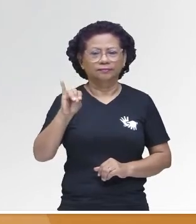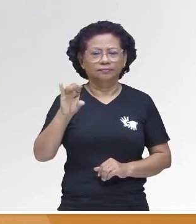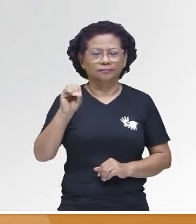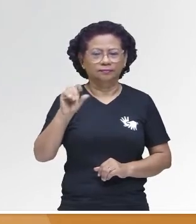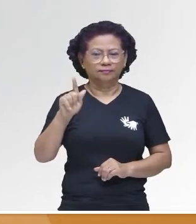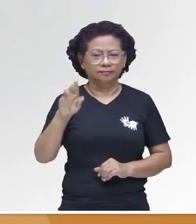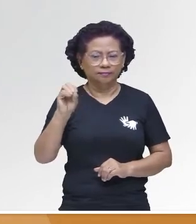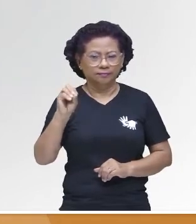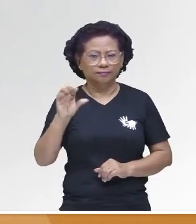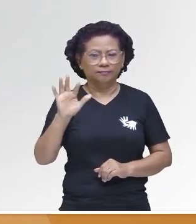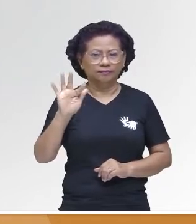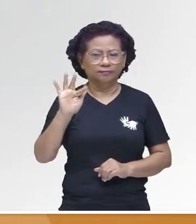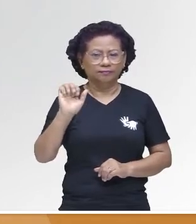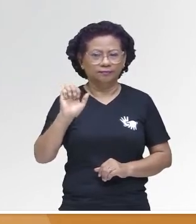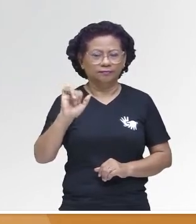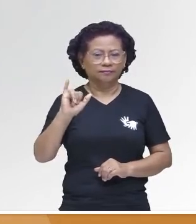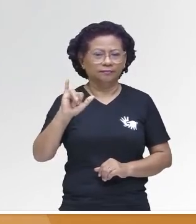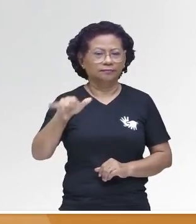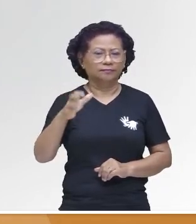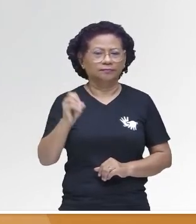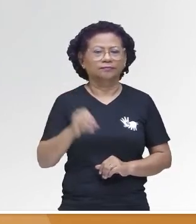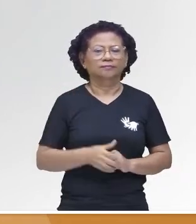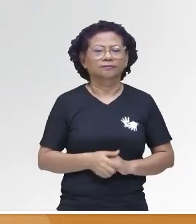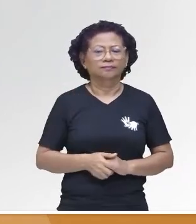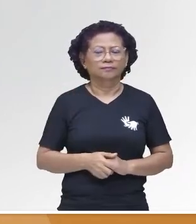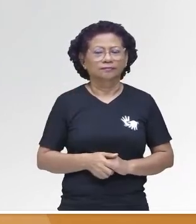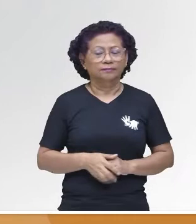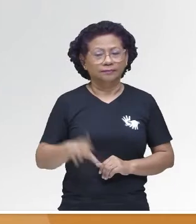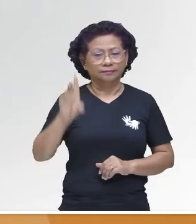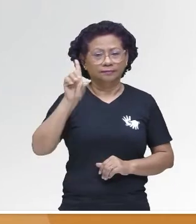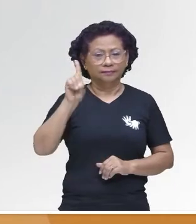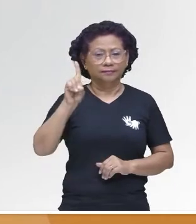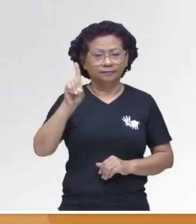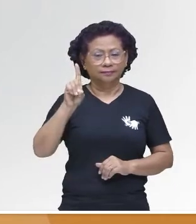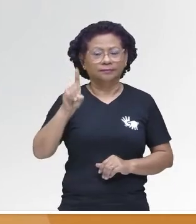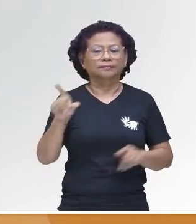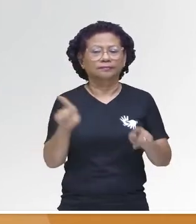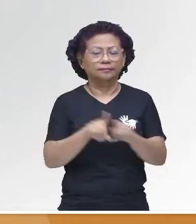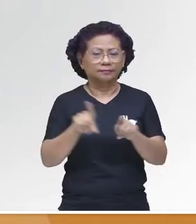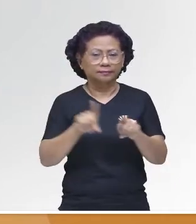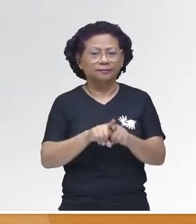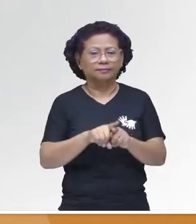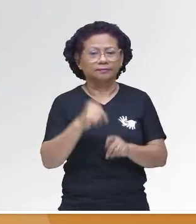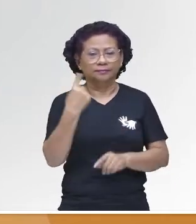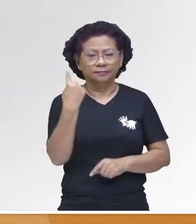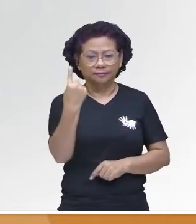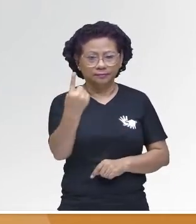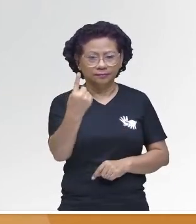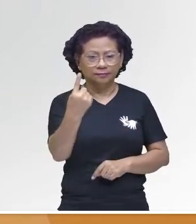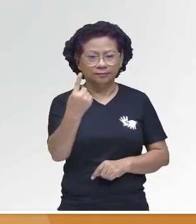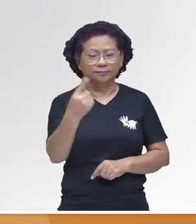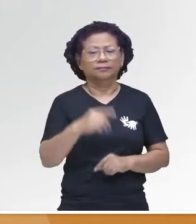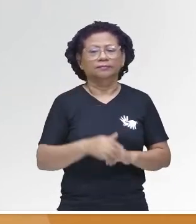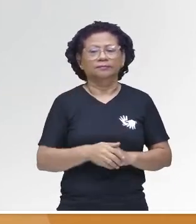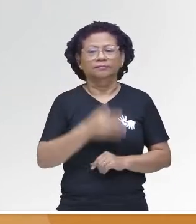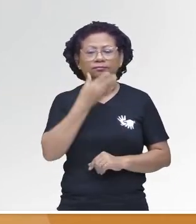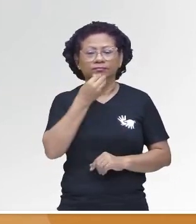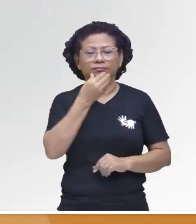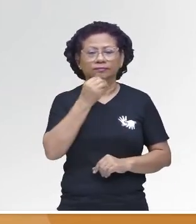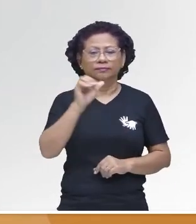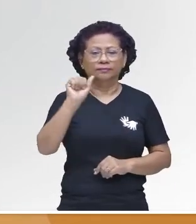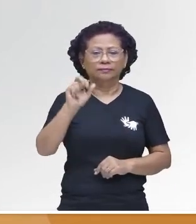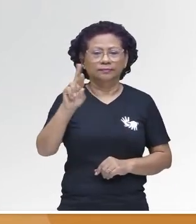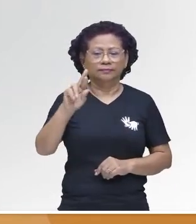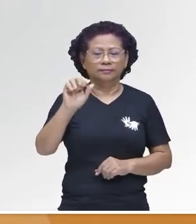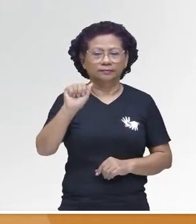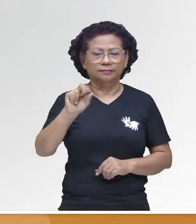a 1837. E a regência una, outra regência una, de Araújo Lima,